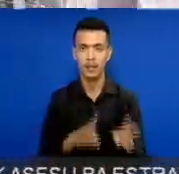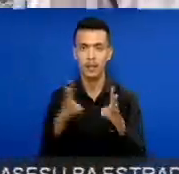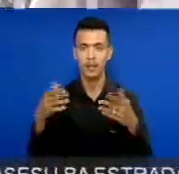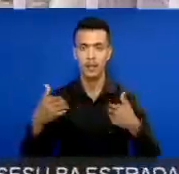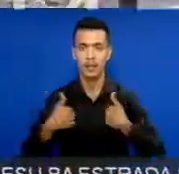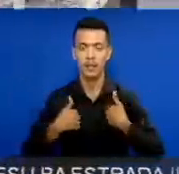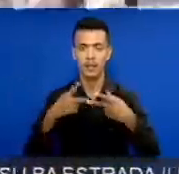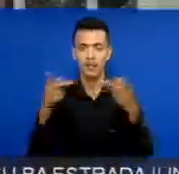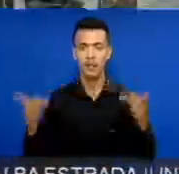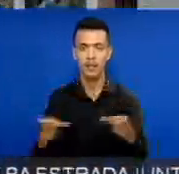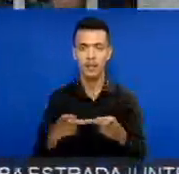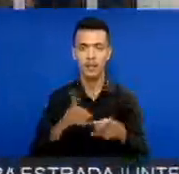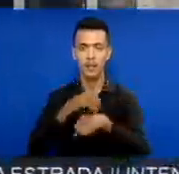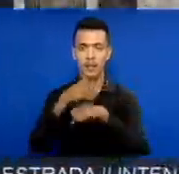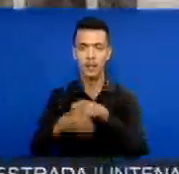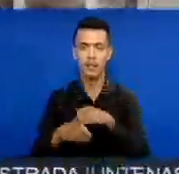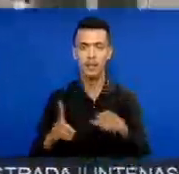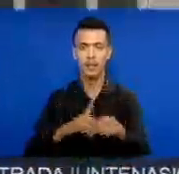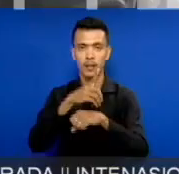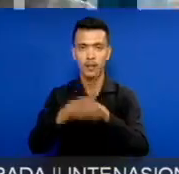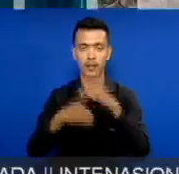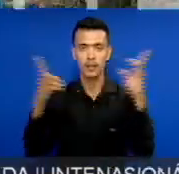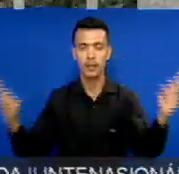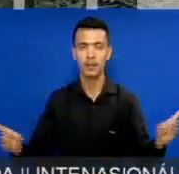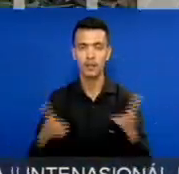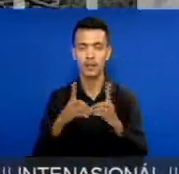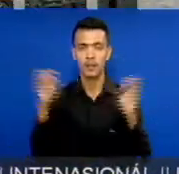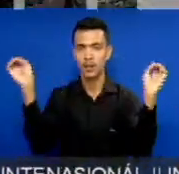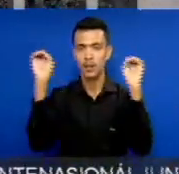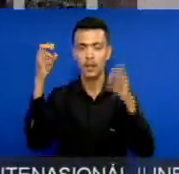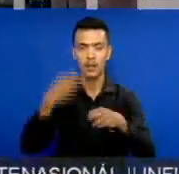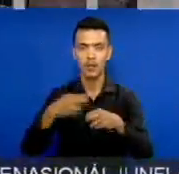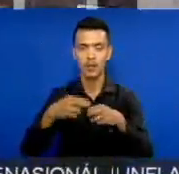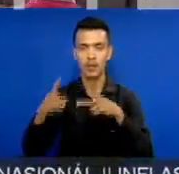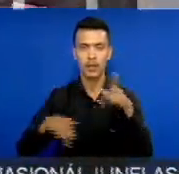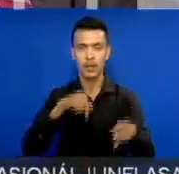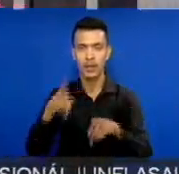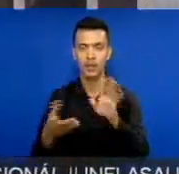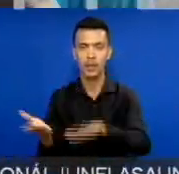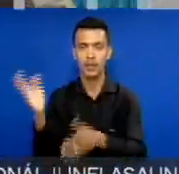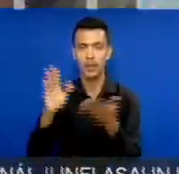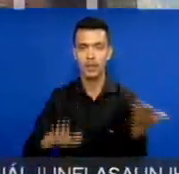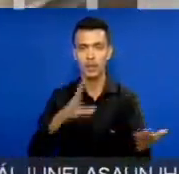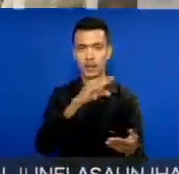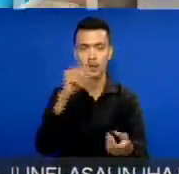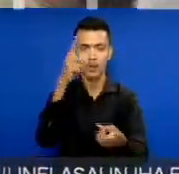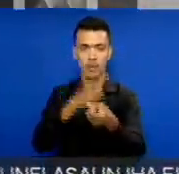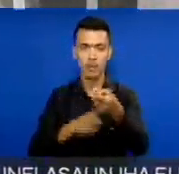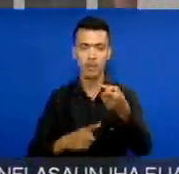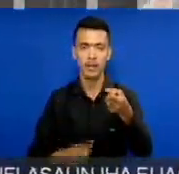área de be afetada. Desastre natural debe acontece, la resulta é uma rumba mate no canec, mas be chefe governo